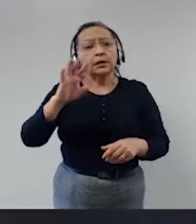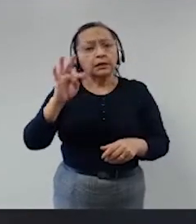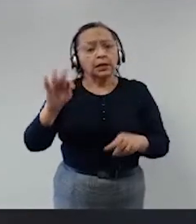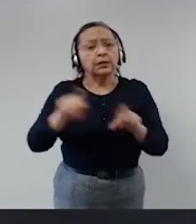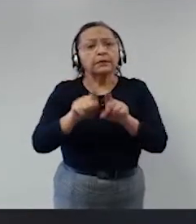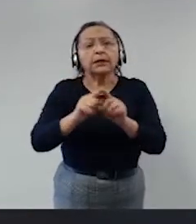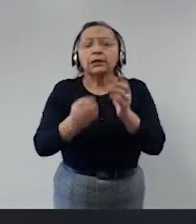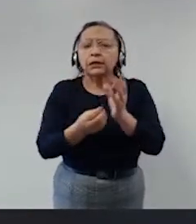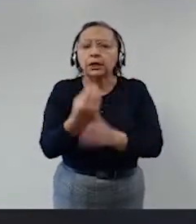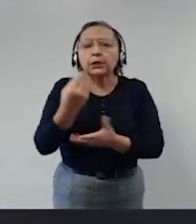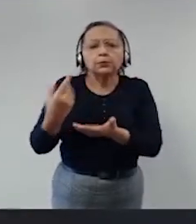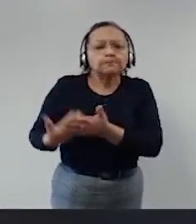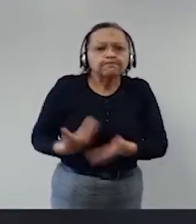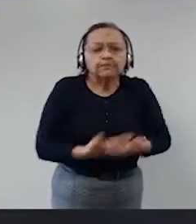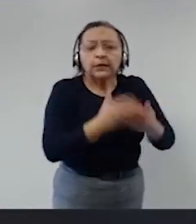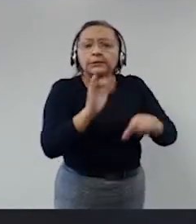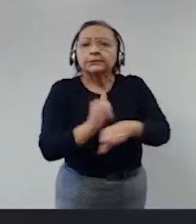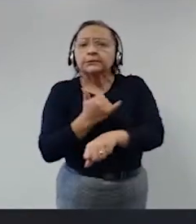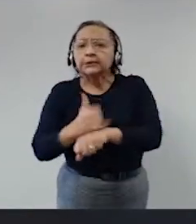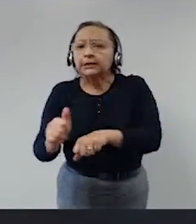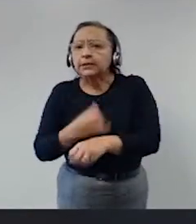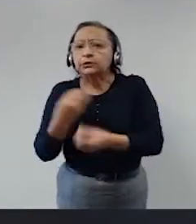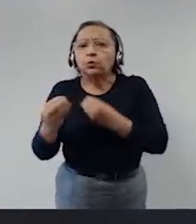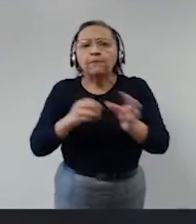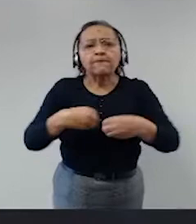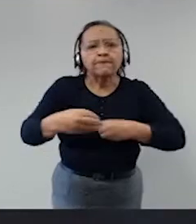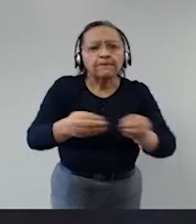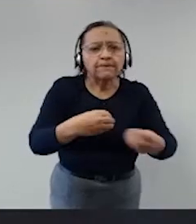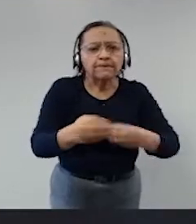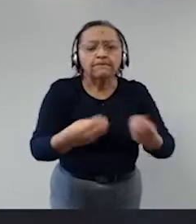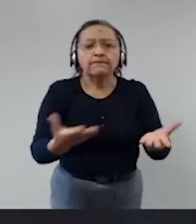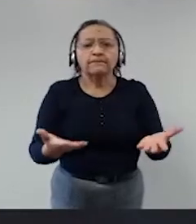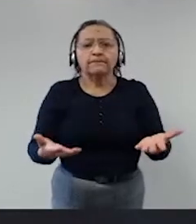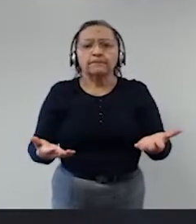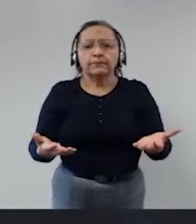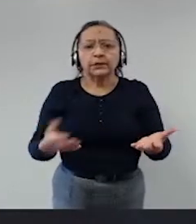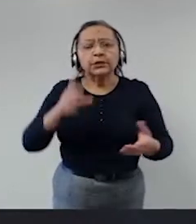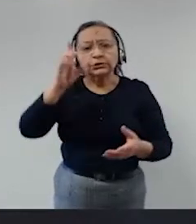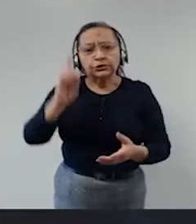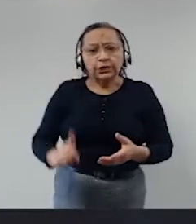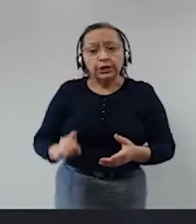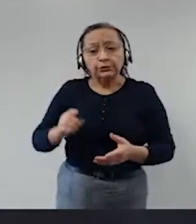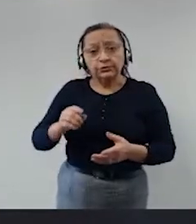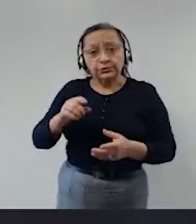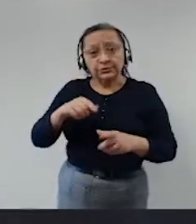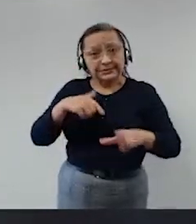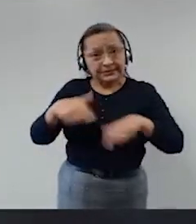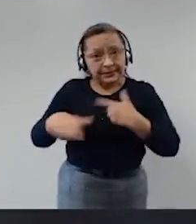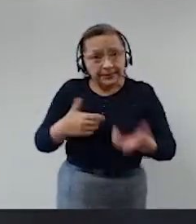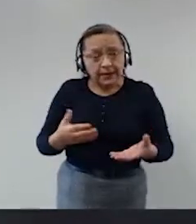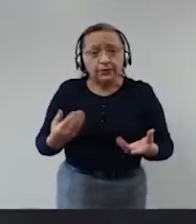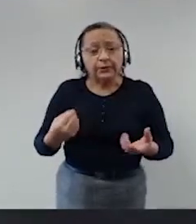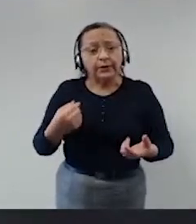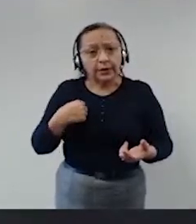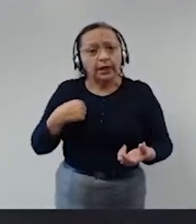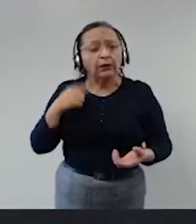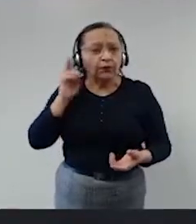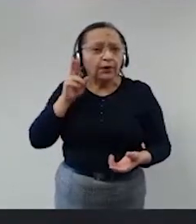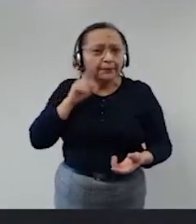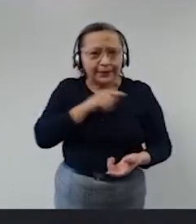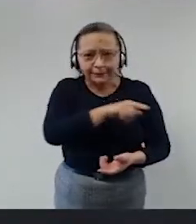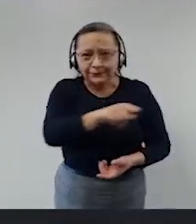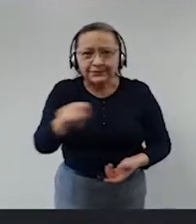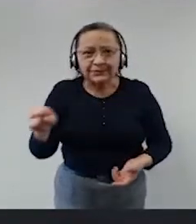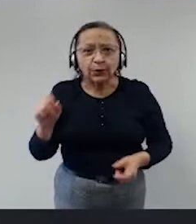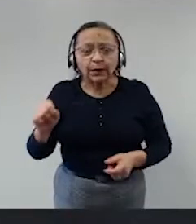criando mecanismos de flexibilização de direitos trabalhistas, e aí eu vou recordar os